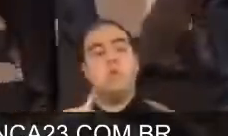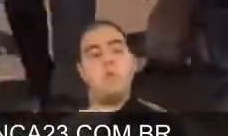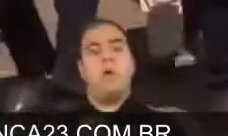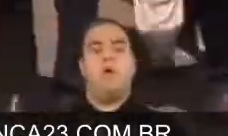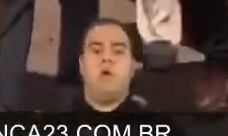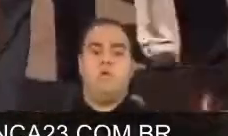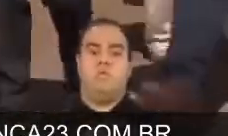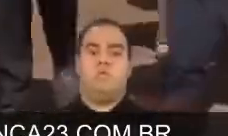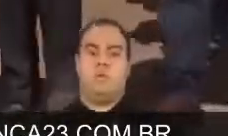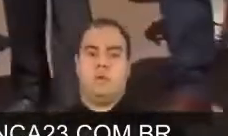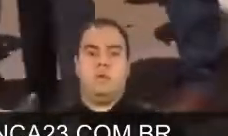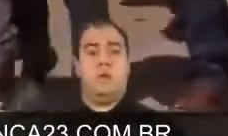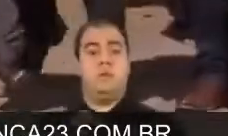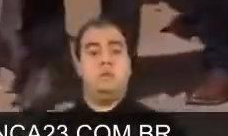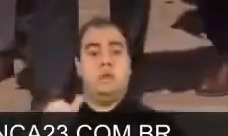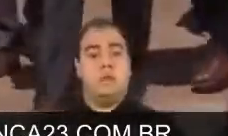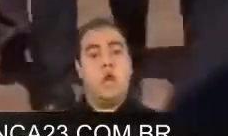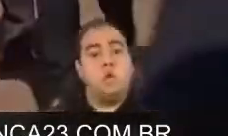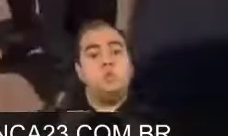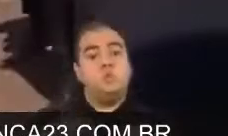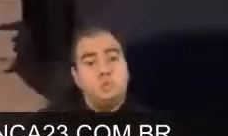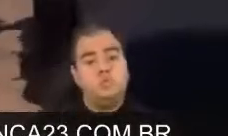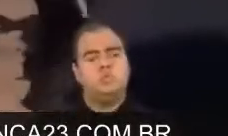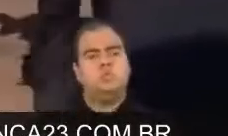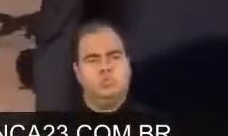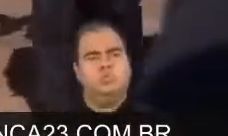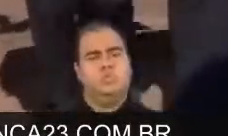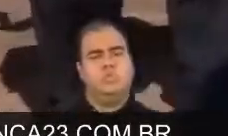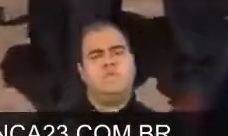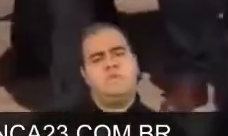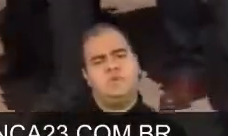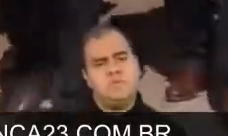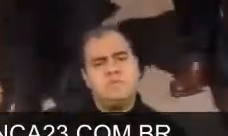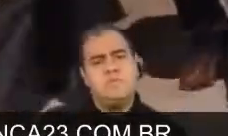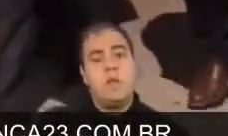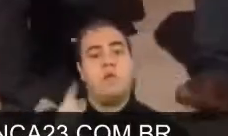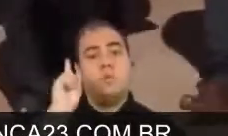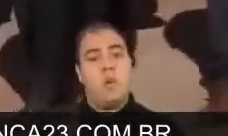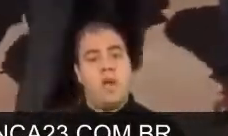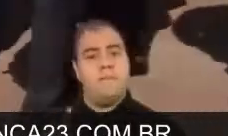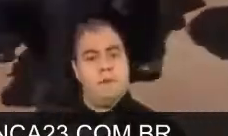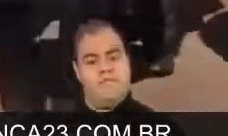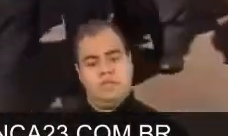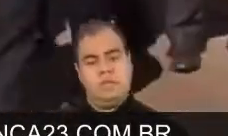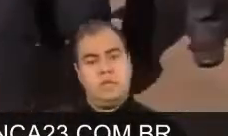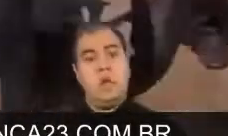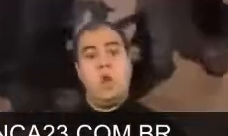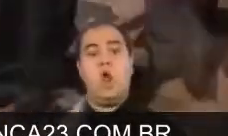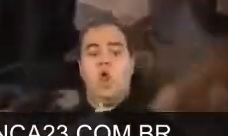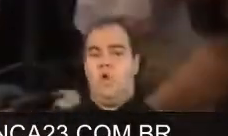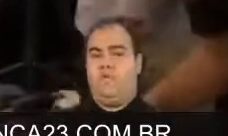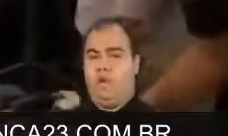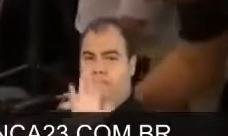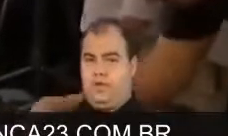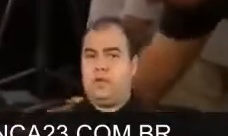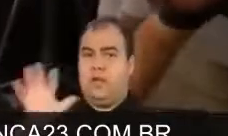2015, foi secretário junto ao Programa de Parceria e Investimentos, responsável por privatizações também no governo federal.